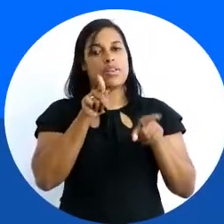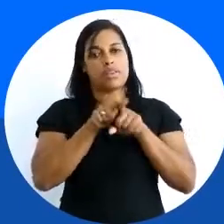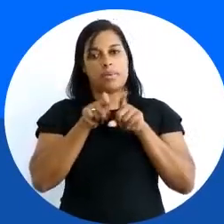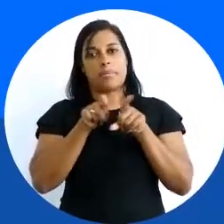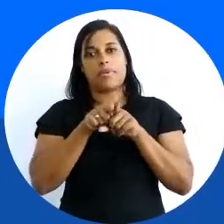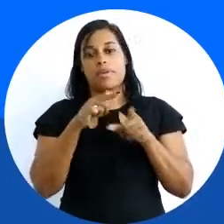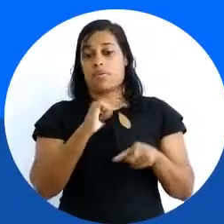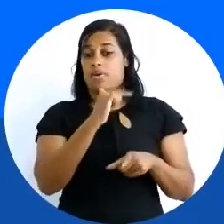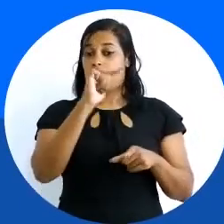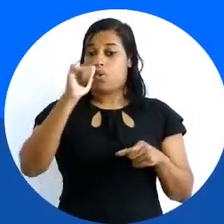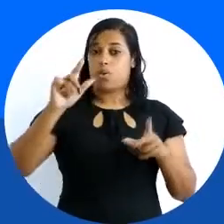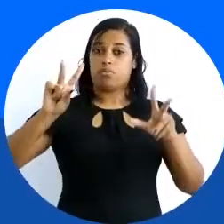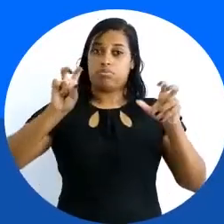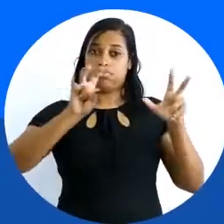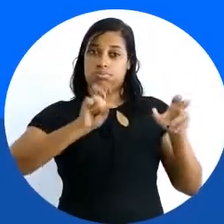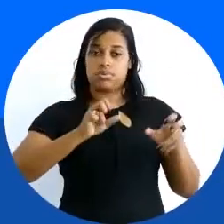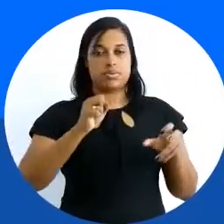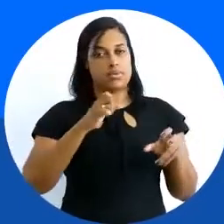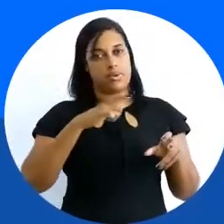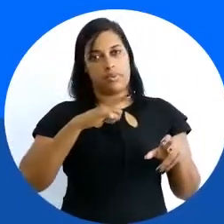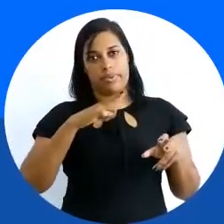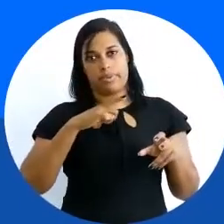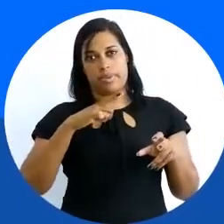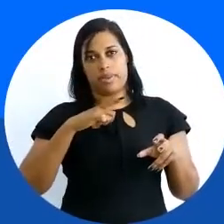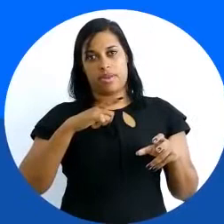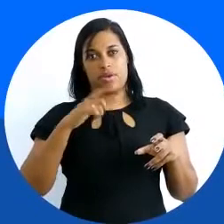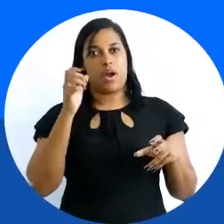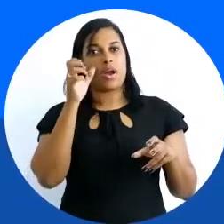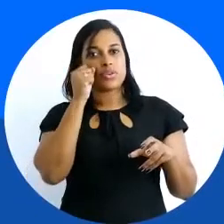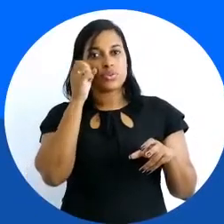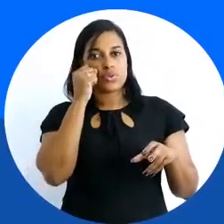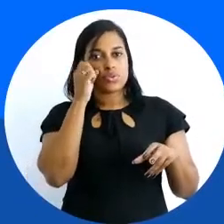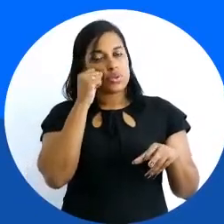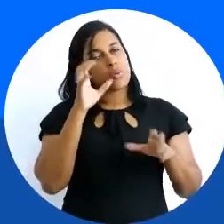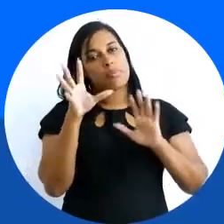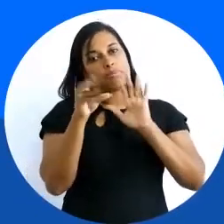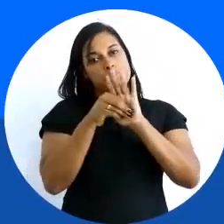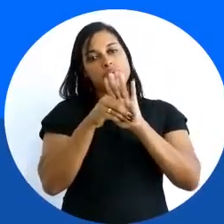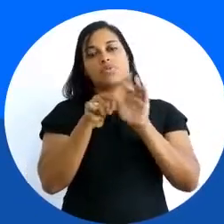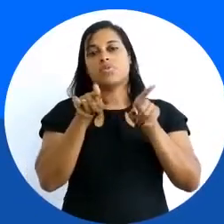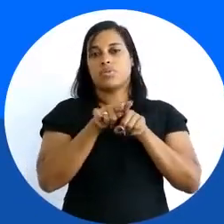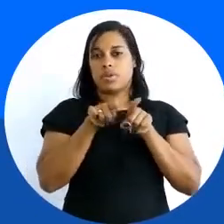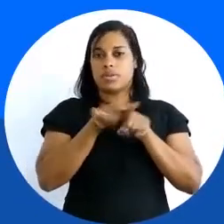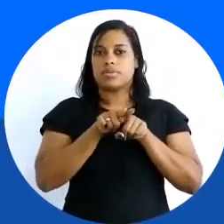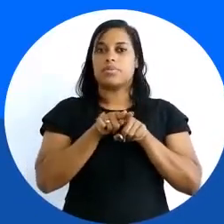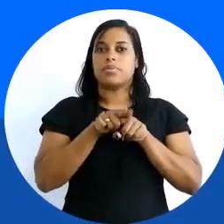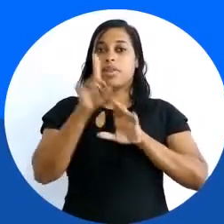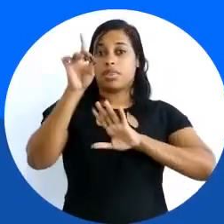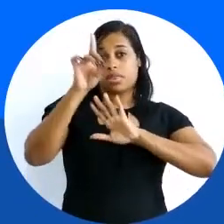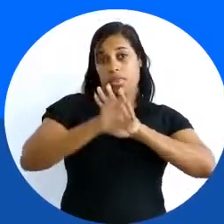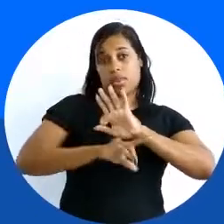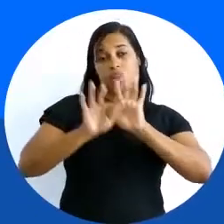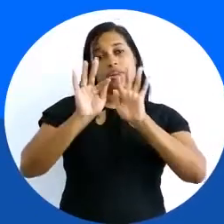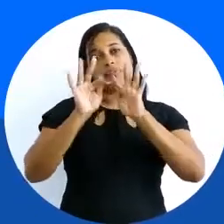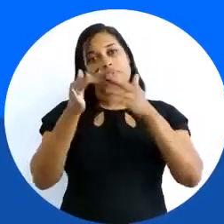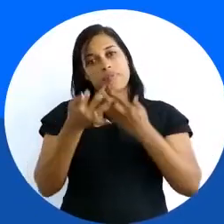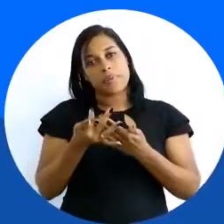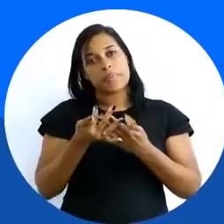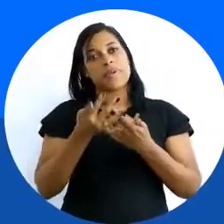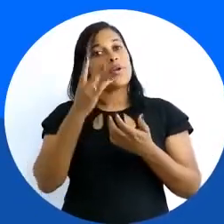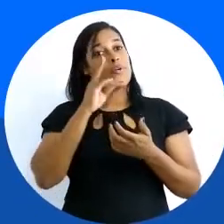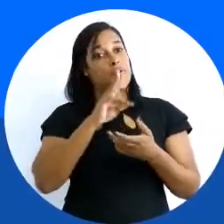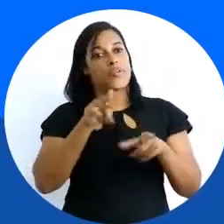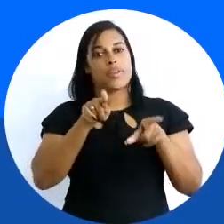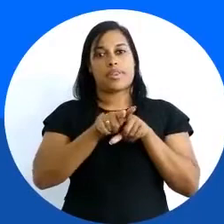vai relacionar outros assuntos. Então, se eu tenho adoção, eu posso colocar ver também direito de família ou